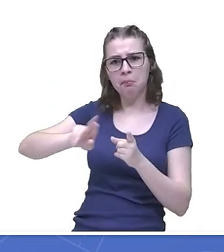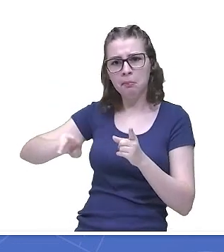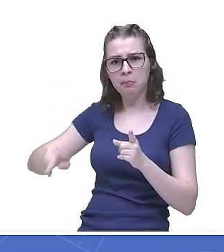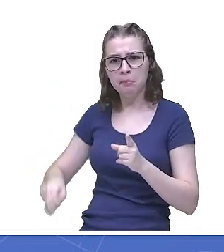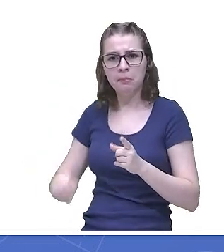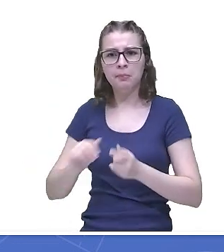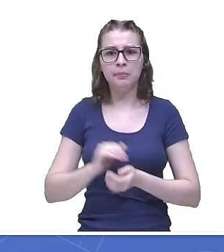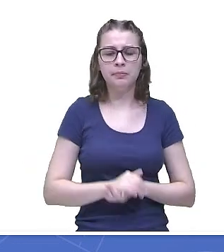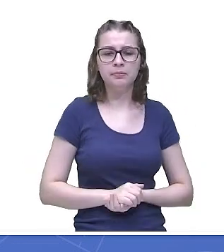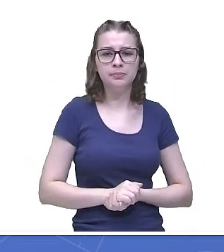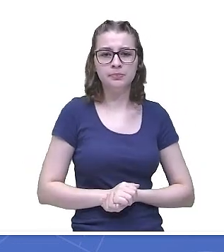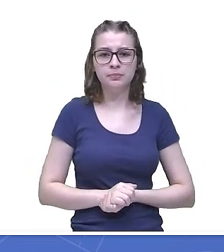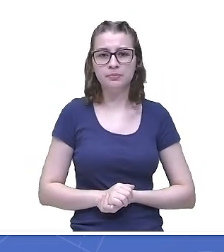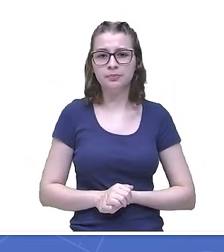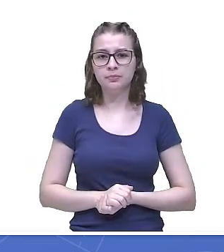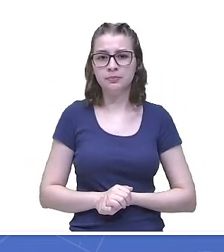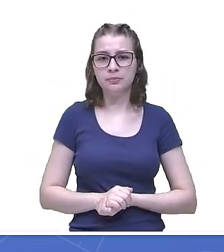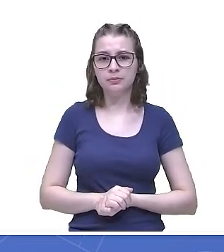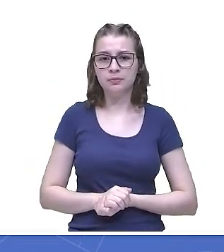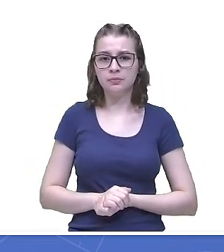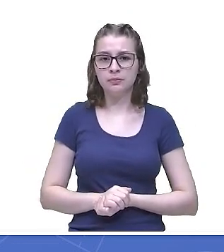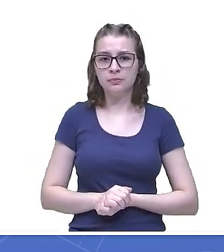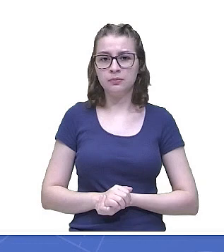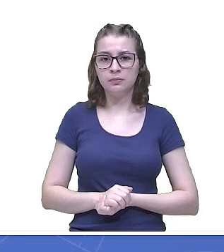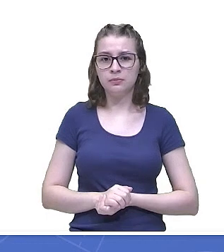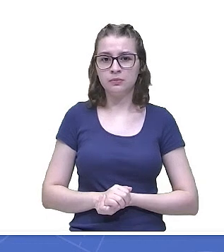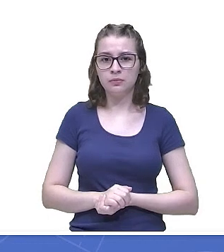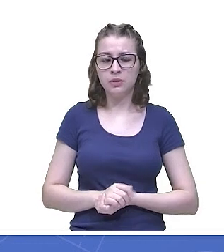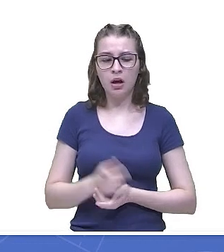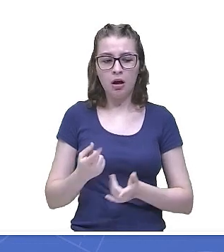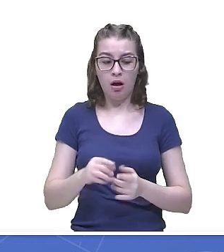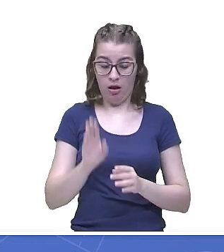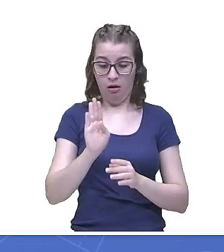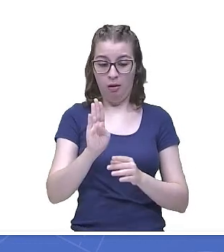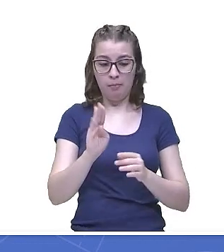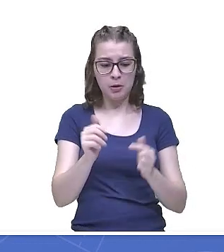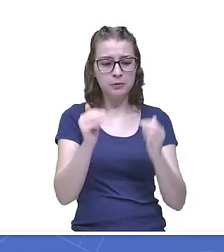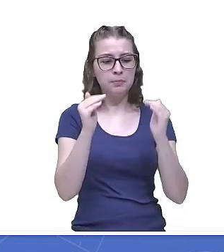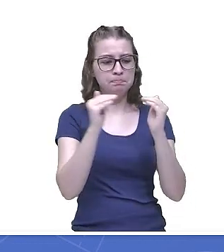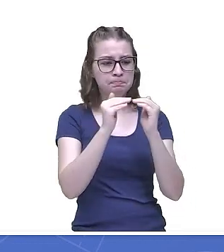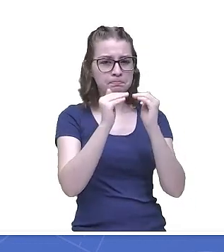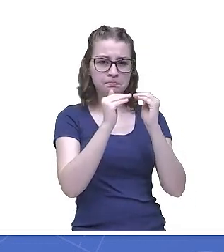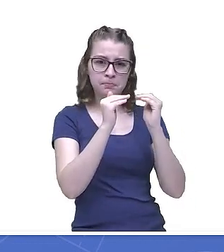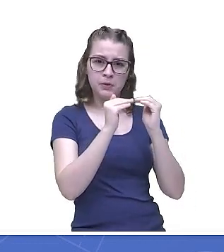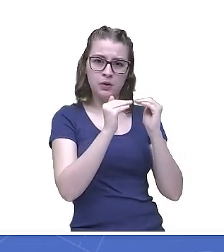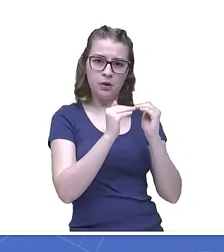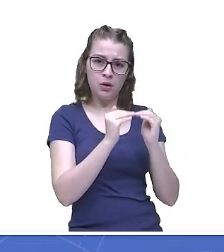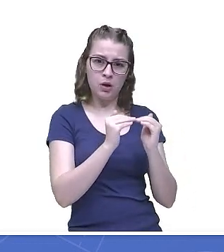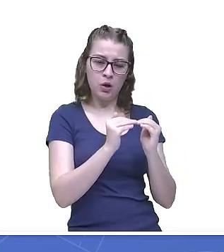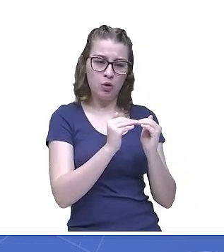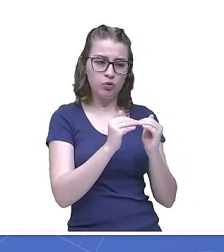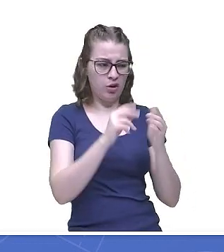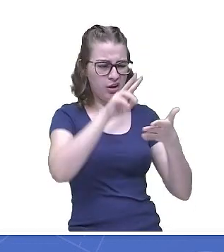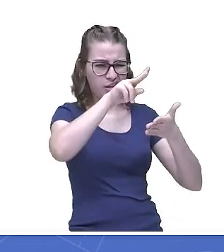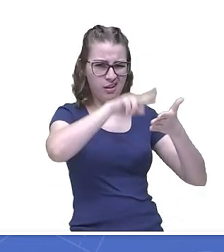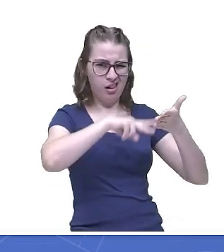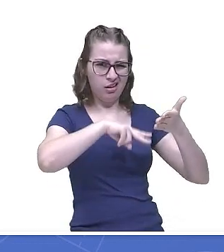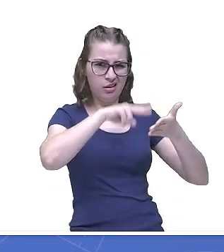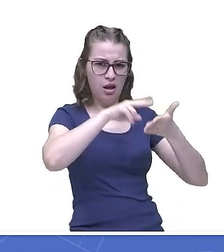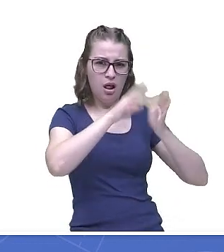Né? A questão B é a única que está de acordo com as ideias desenvolvidas pelo texto a respeito